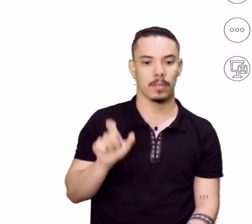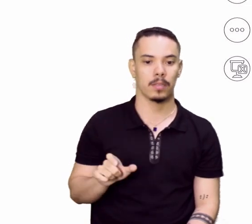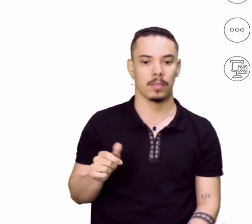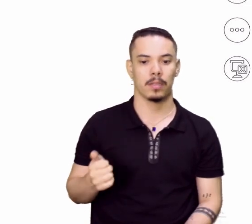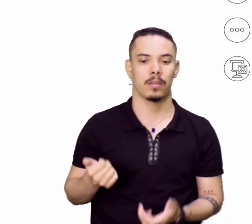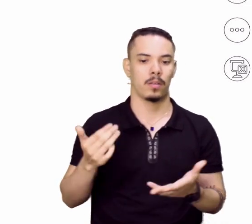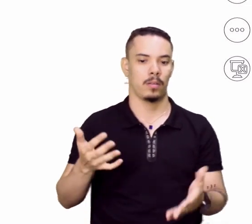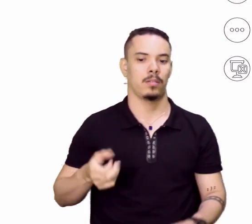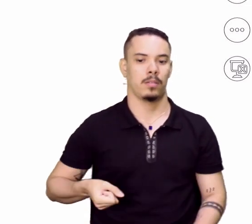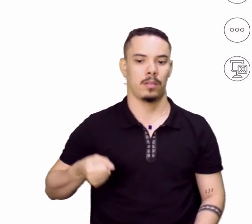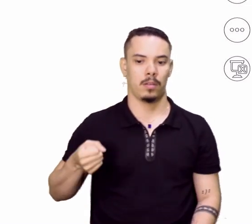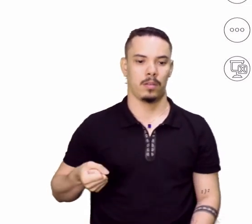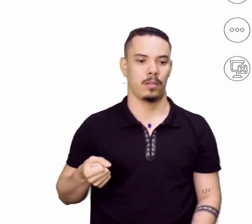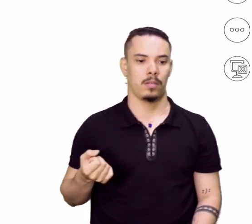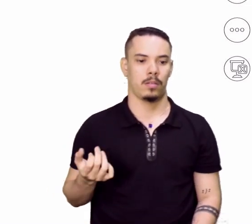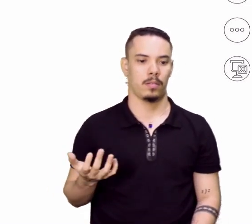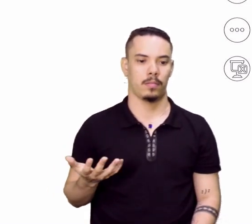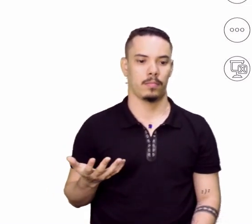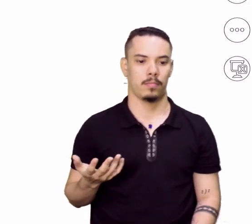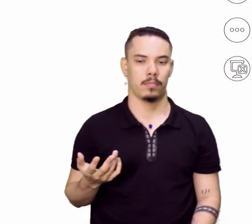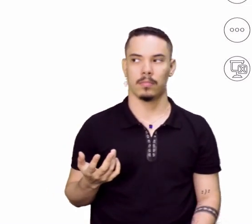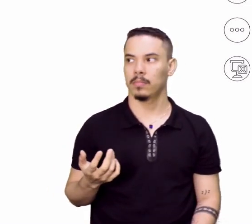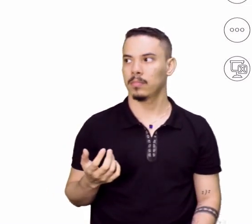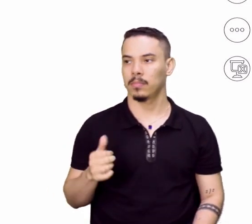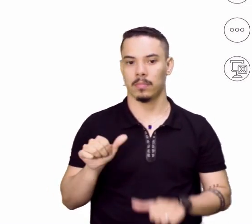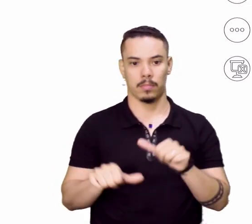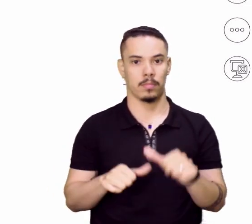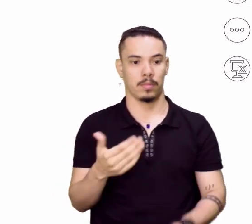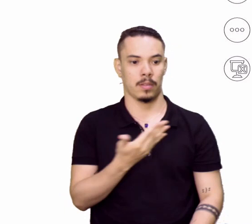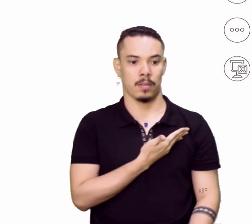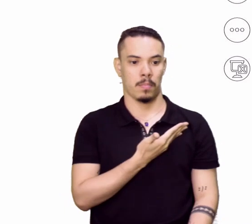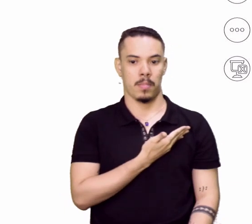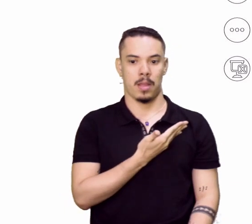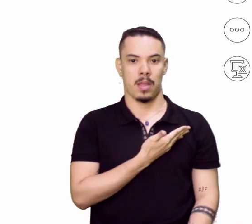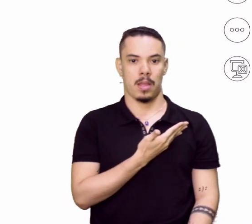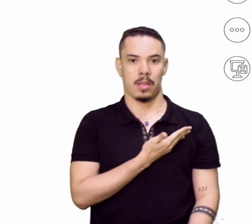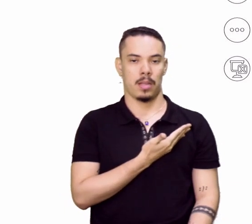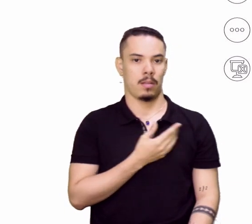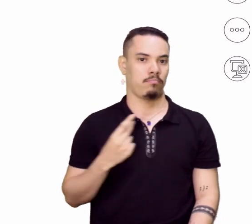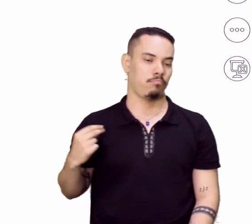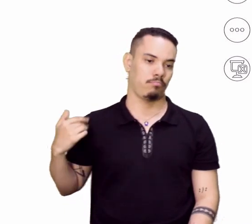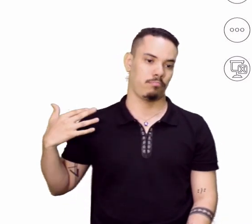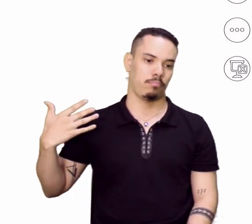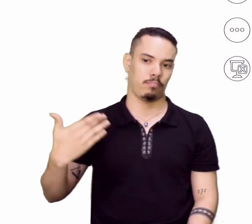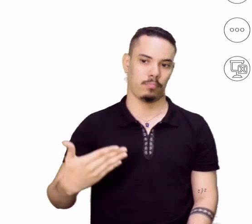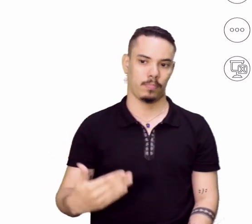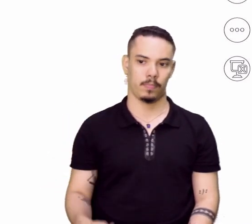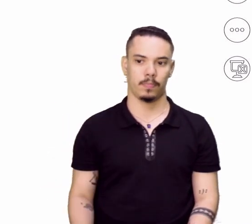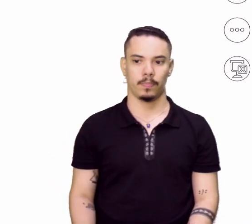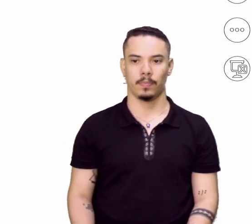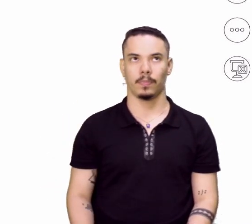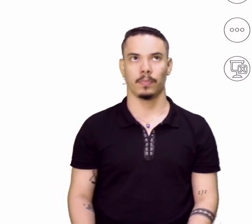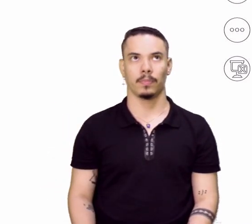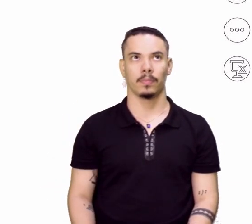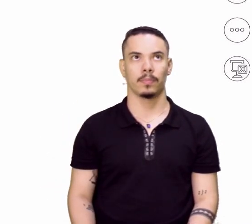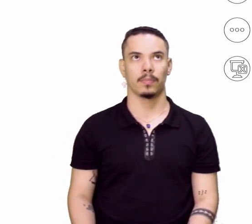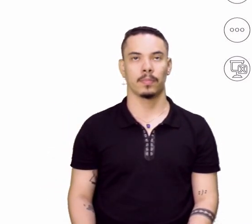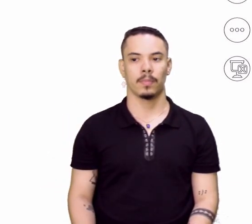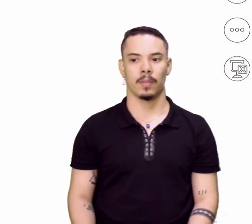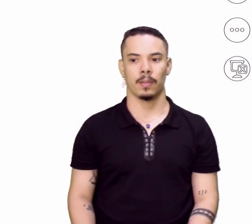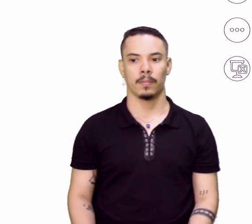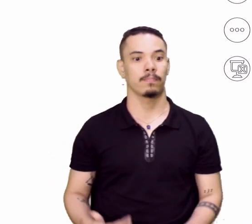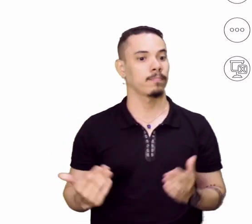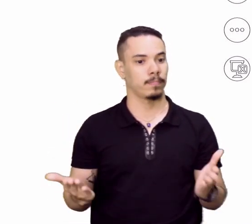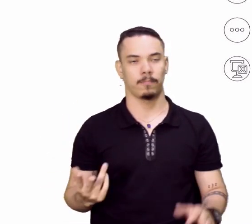para carregar se tornou uma velha amiga, uma grande amiga, uma velha amiga. Aí. Então,